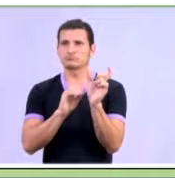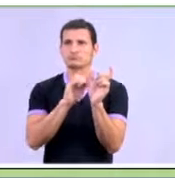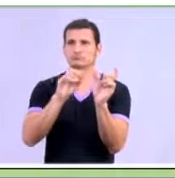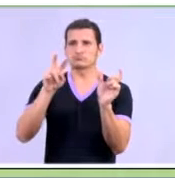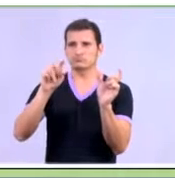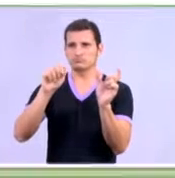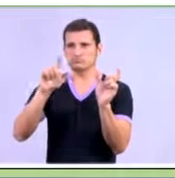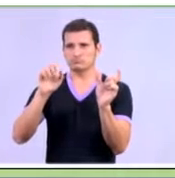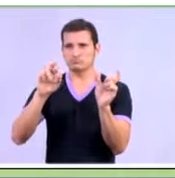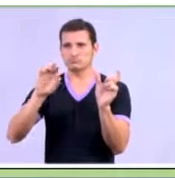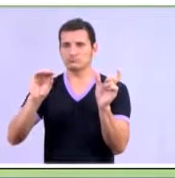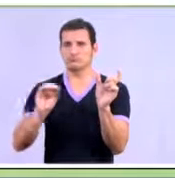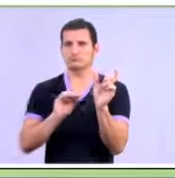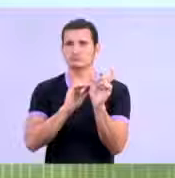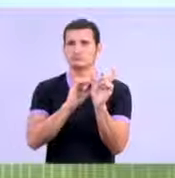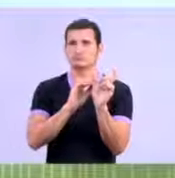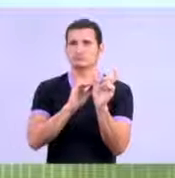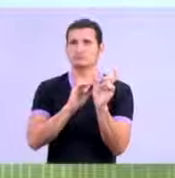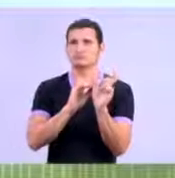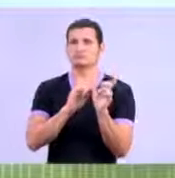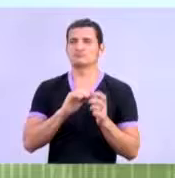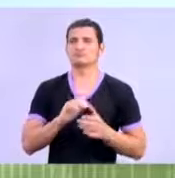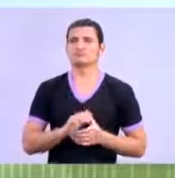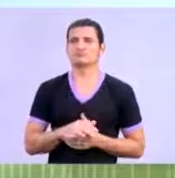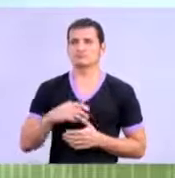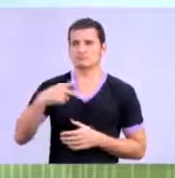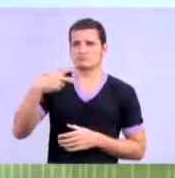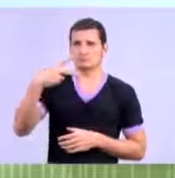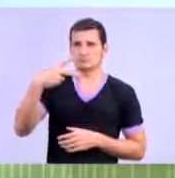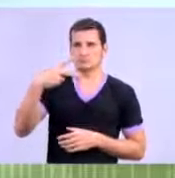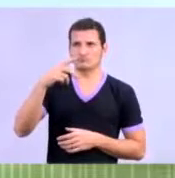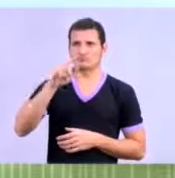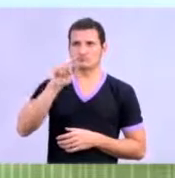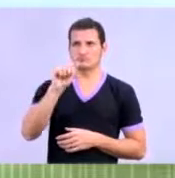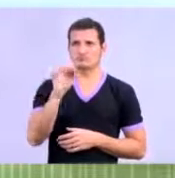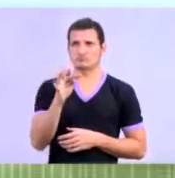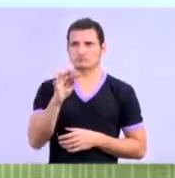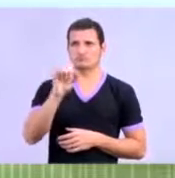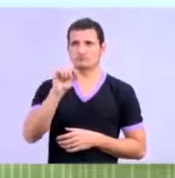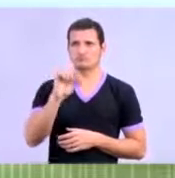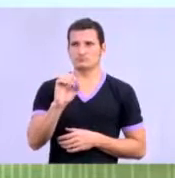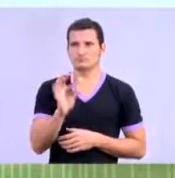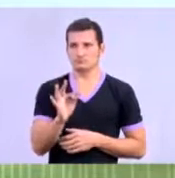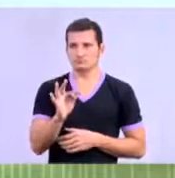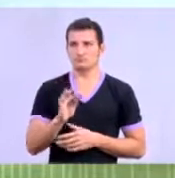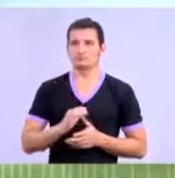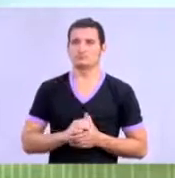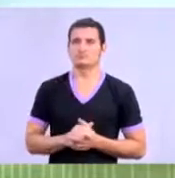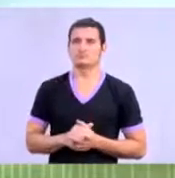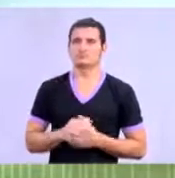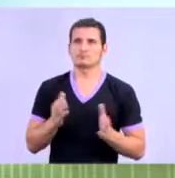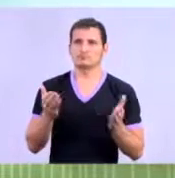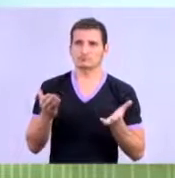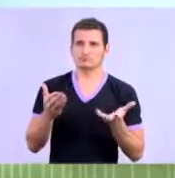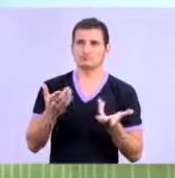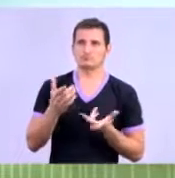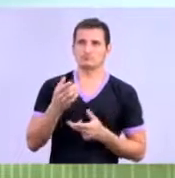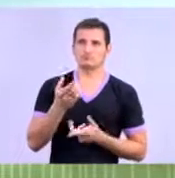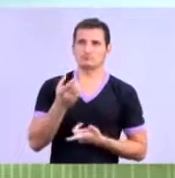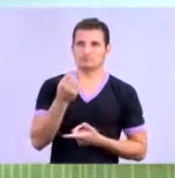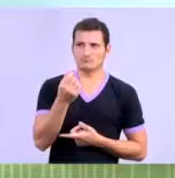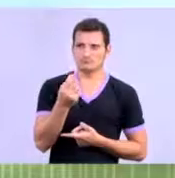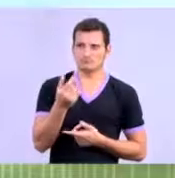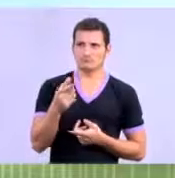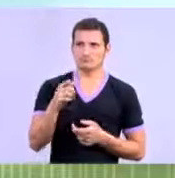Então, gente, tá aí os nossos dois getters e setters. A gente pode definir agora também o get e o set do valor, mas